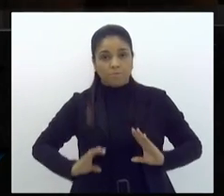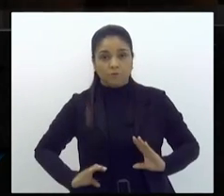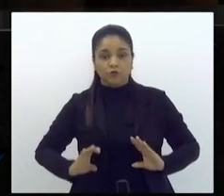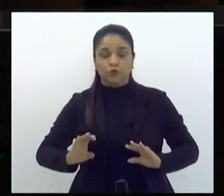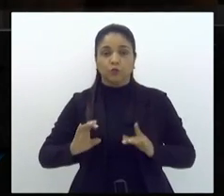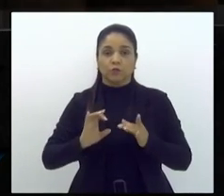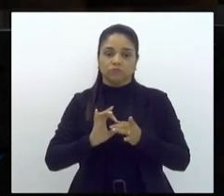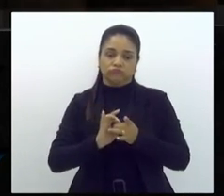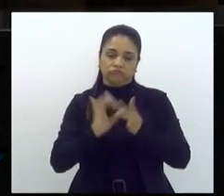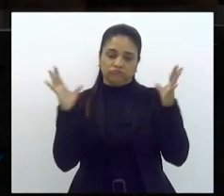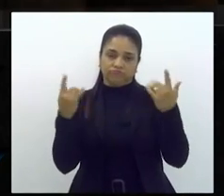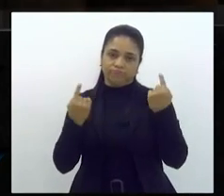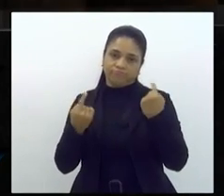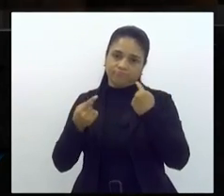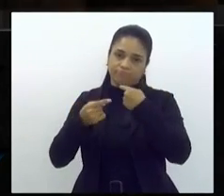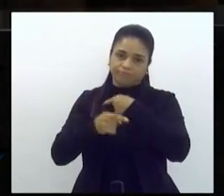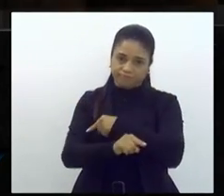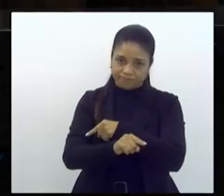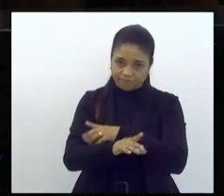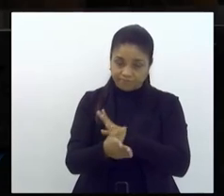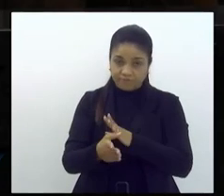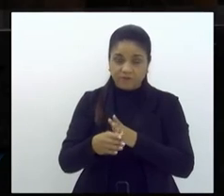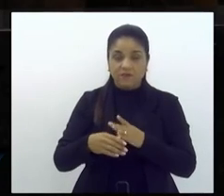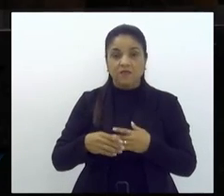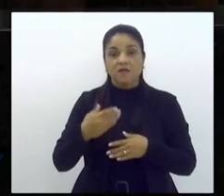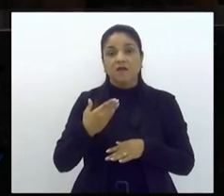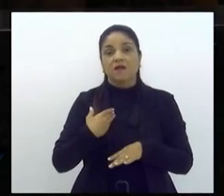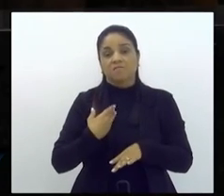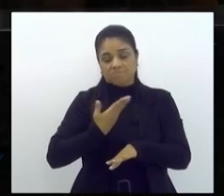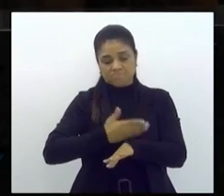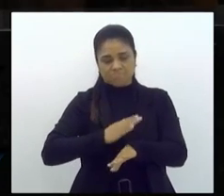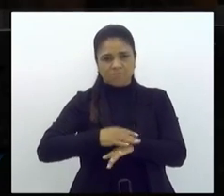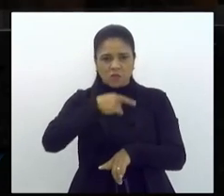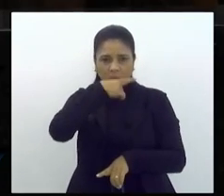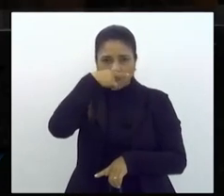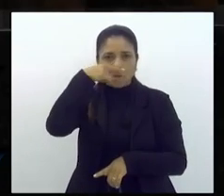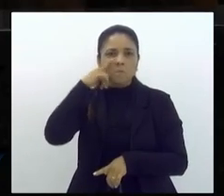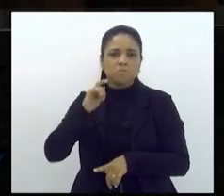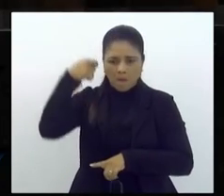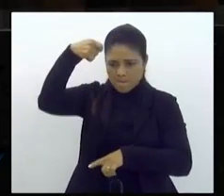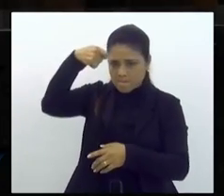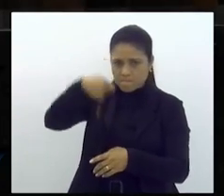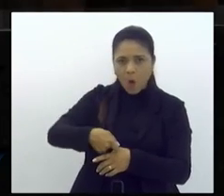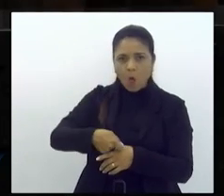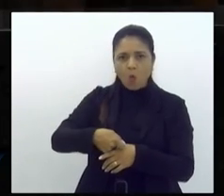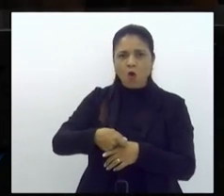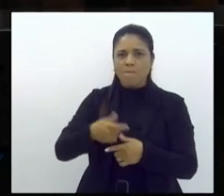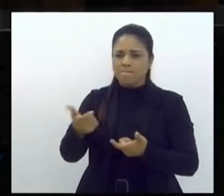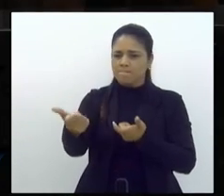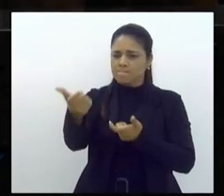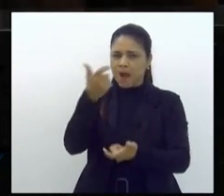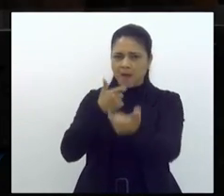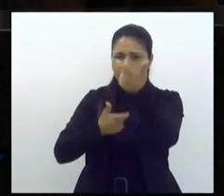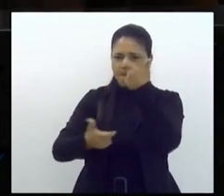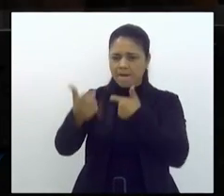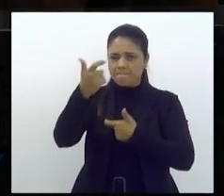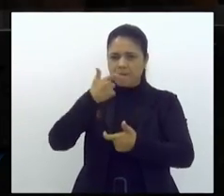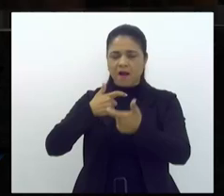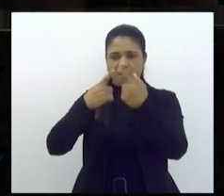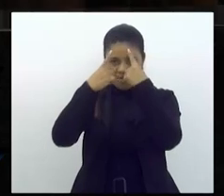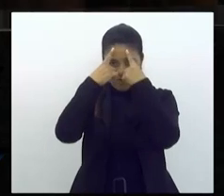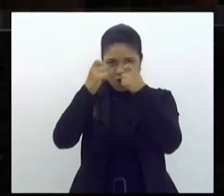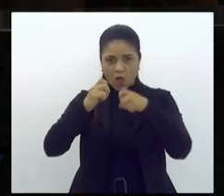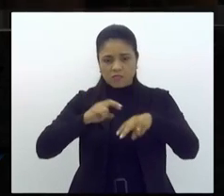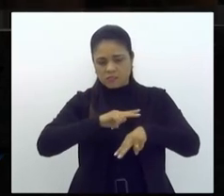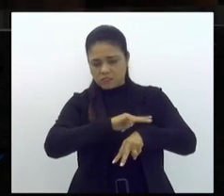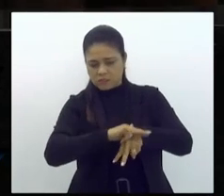como é recorrente a prática machista com xingamentos típicos de violência de gênero que